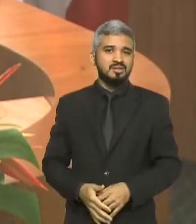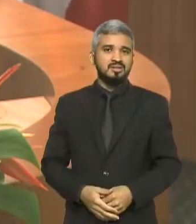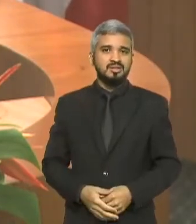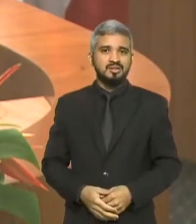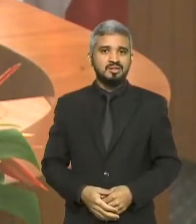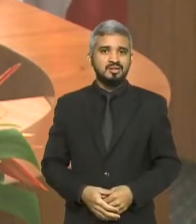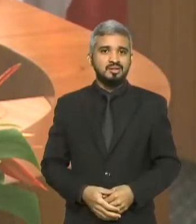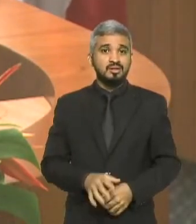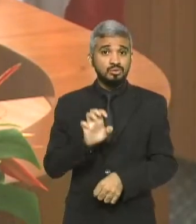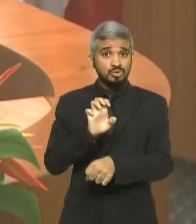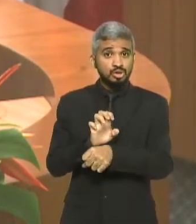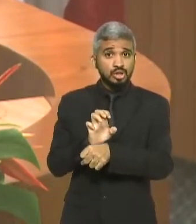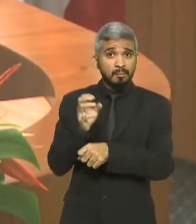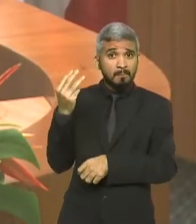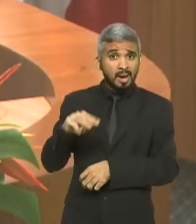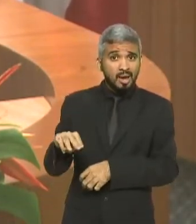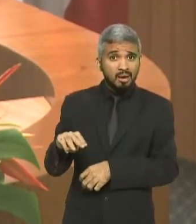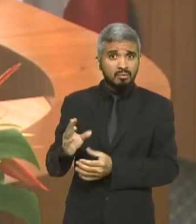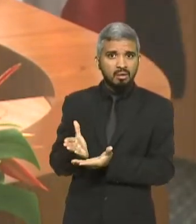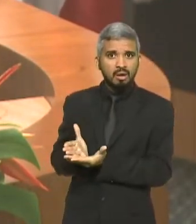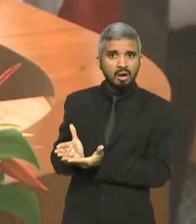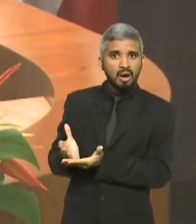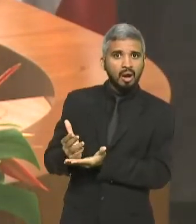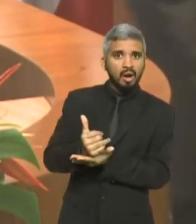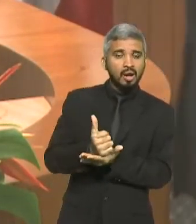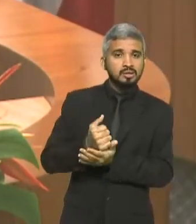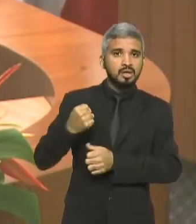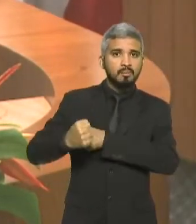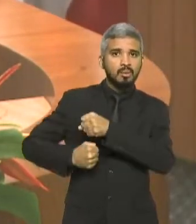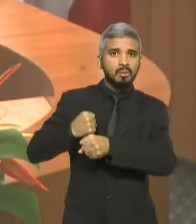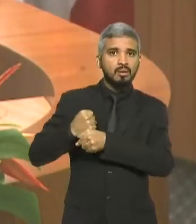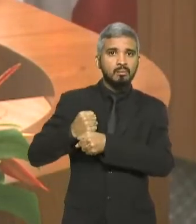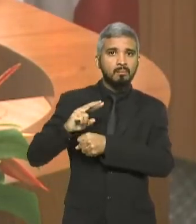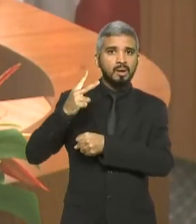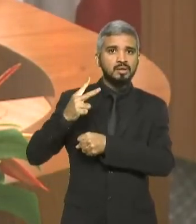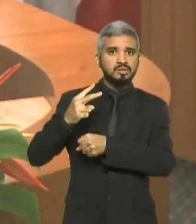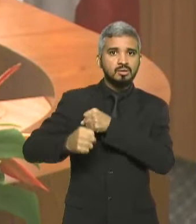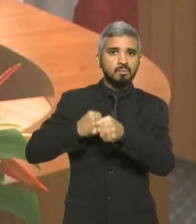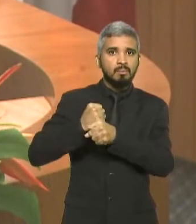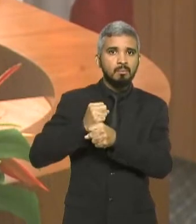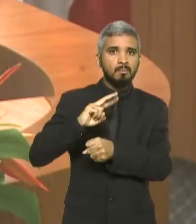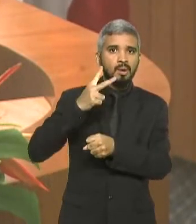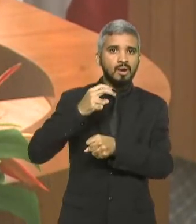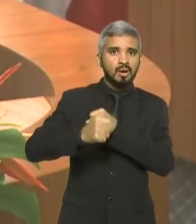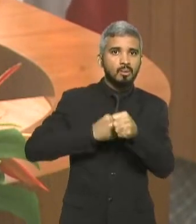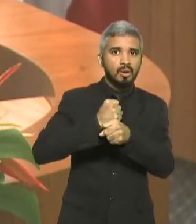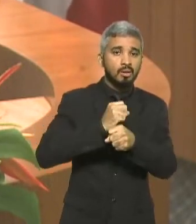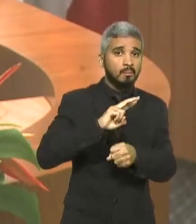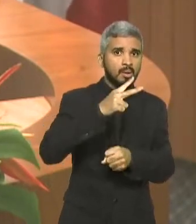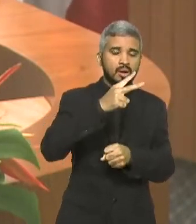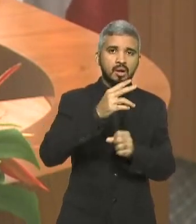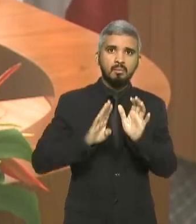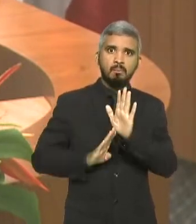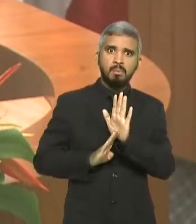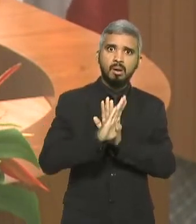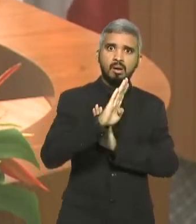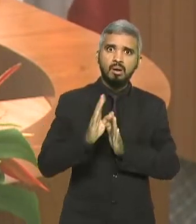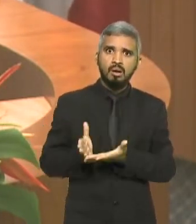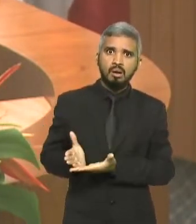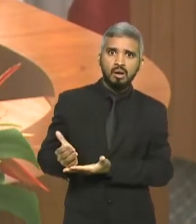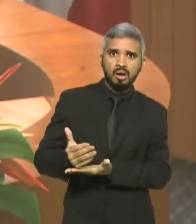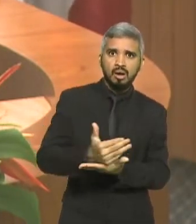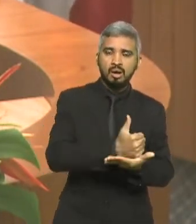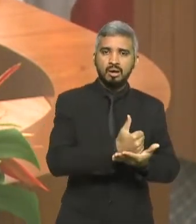ano se supera. Então o governo do Estado tem arrecadado e tem recurso